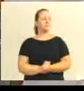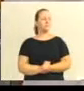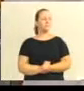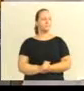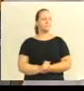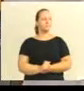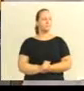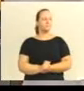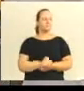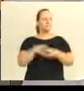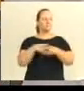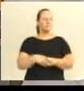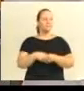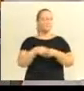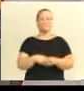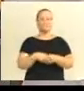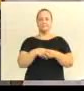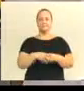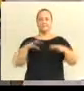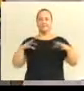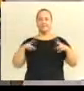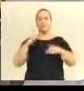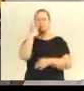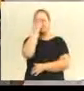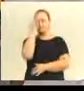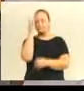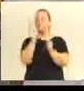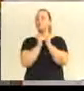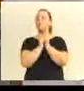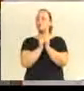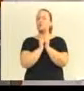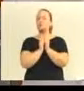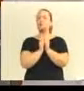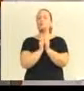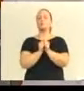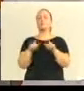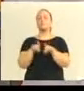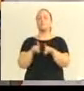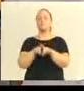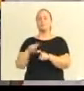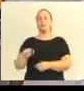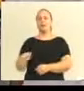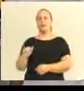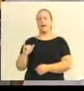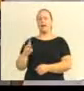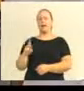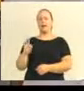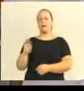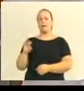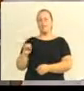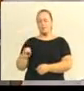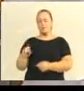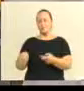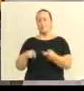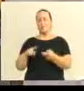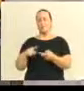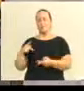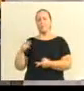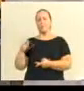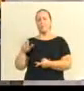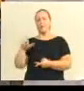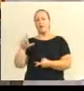parabenizou anos todos que se envolveram nessa iniciativa o airton paulinho christian montagna kleberson figueiredo enfim a praça ganhou